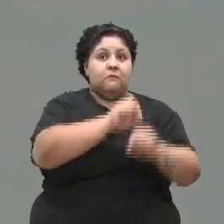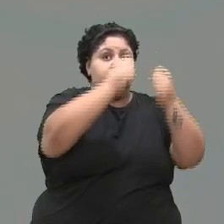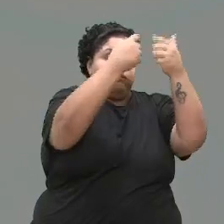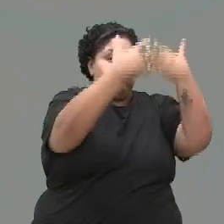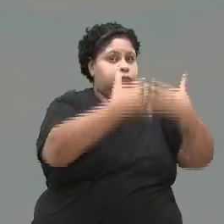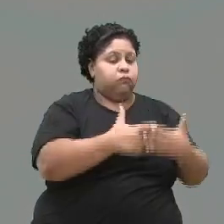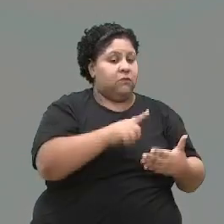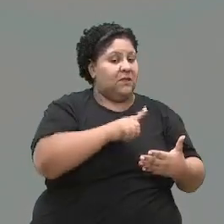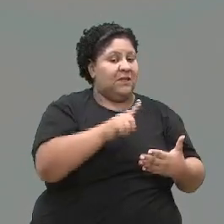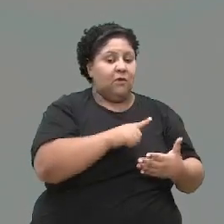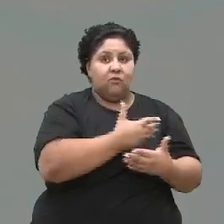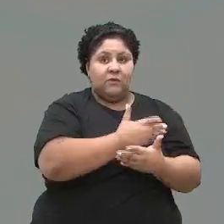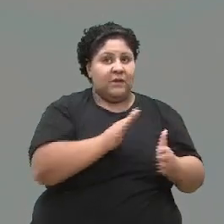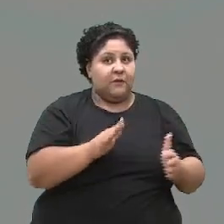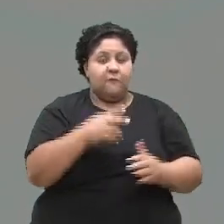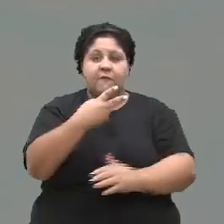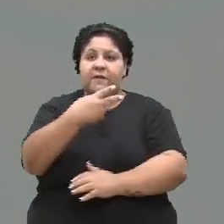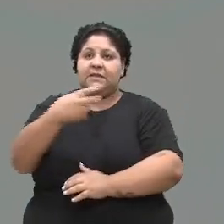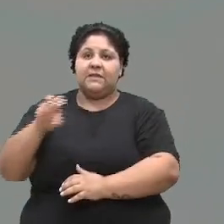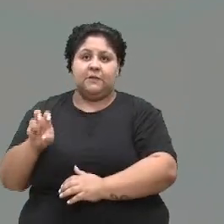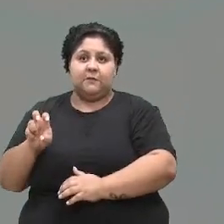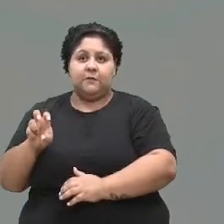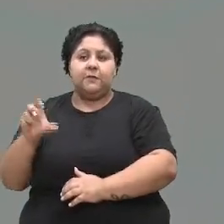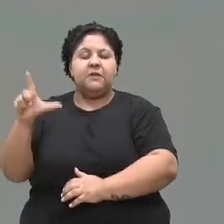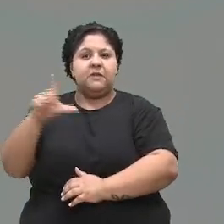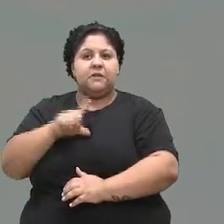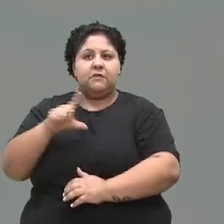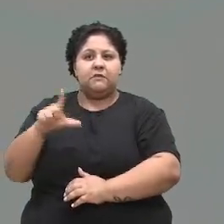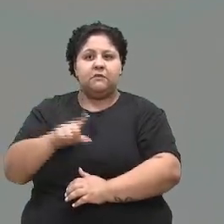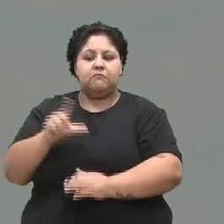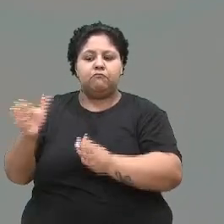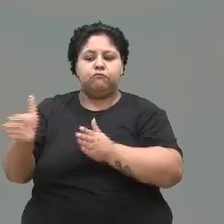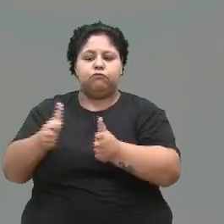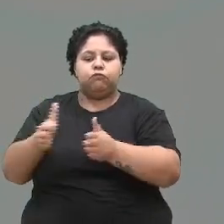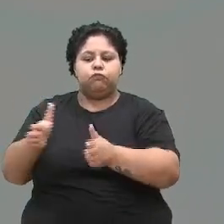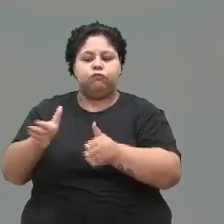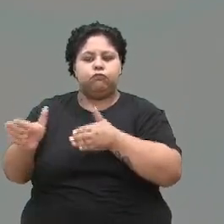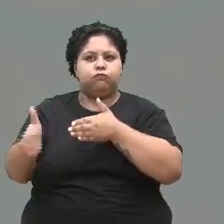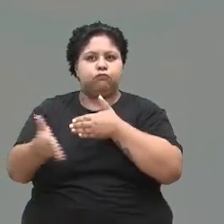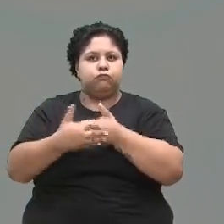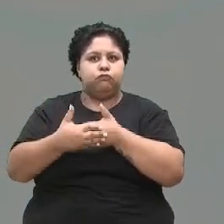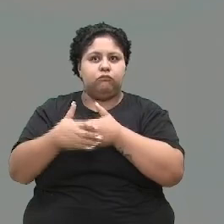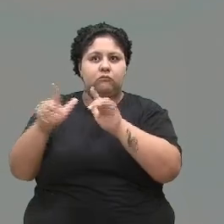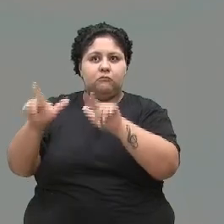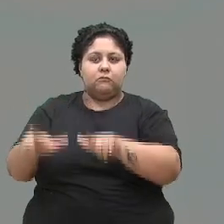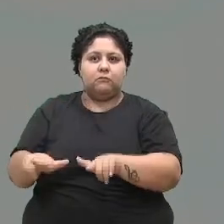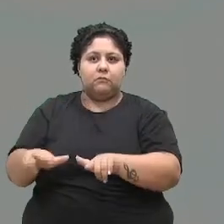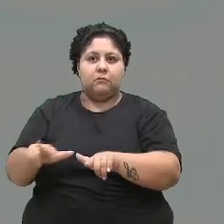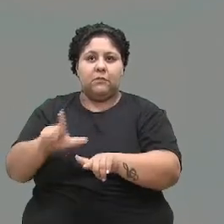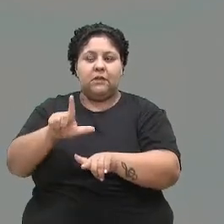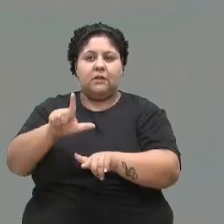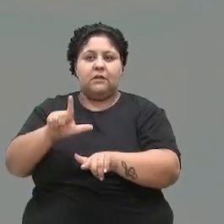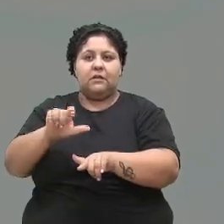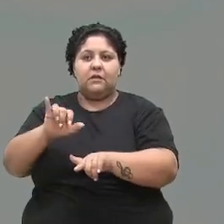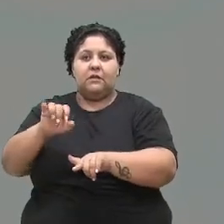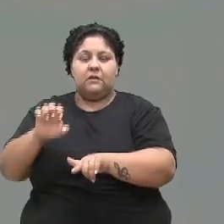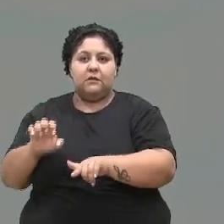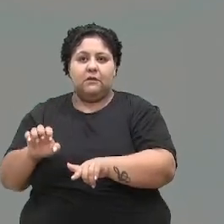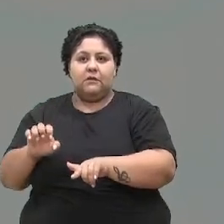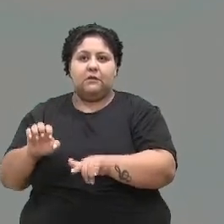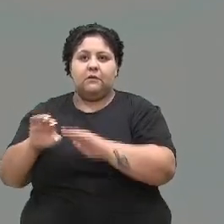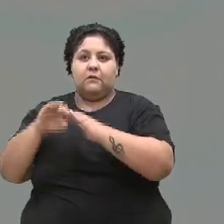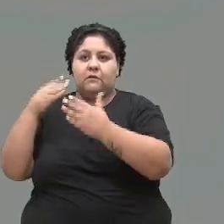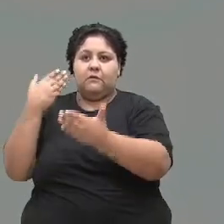que não possuem. 25. Existe previsão de fechamento de salas de LIE em escolas da